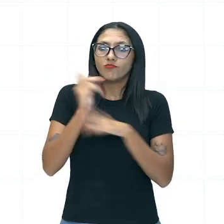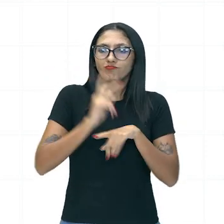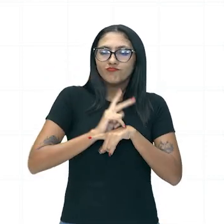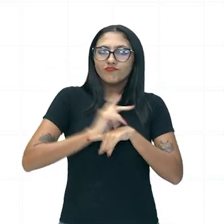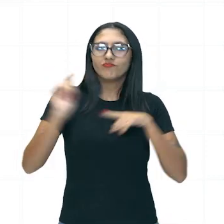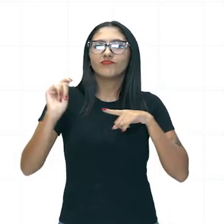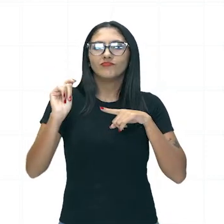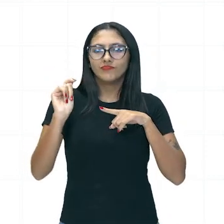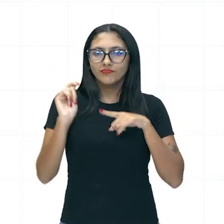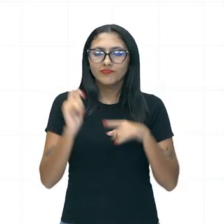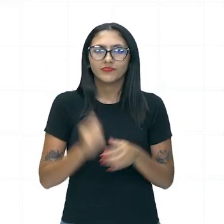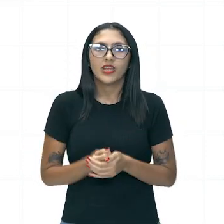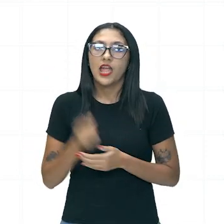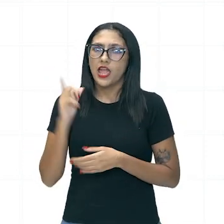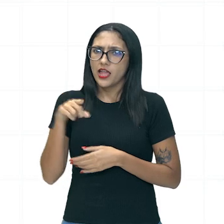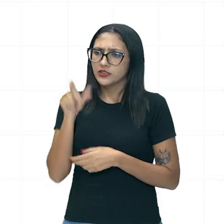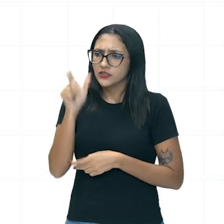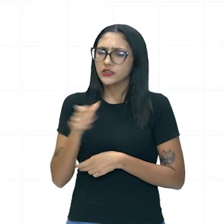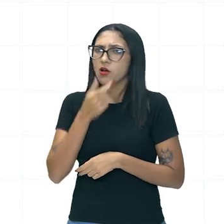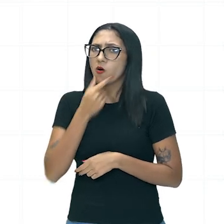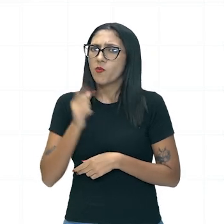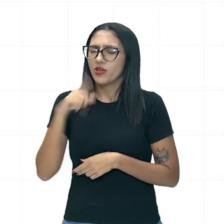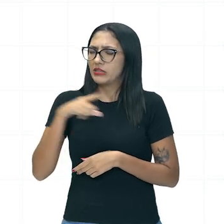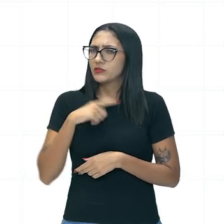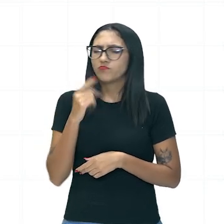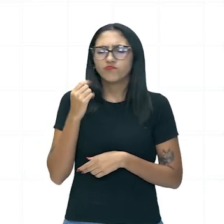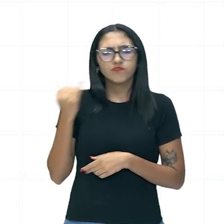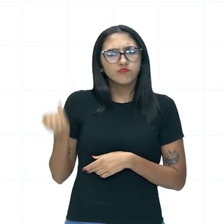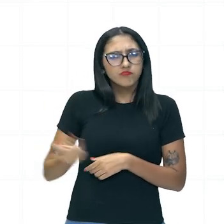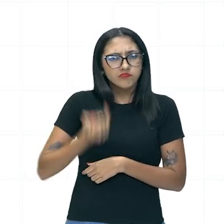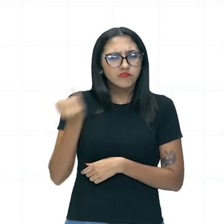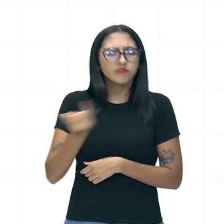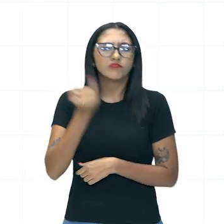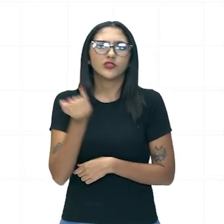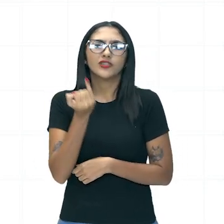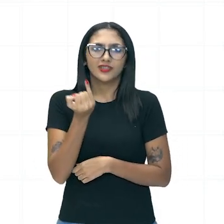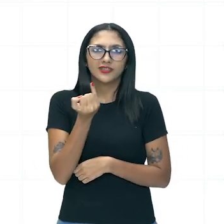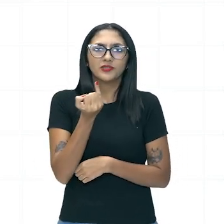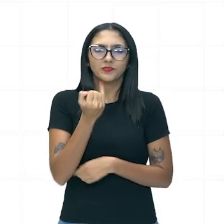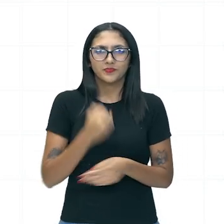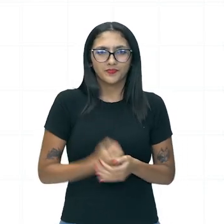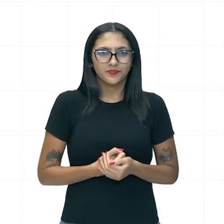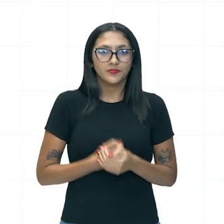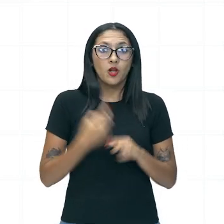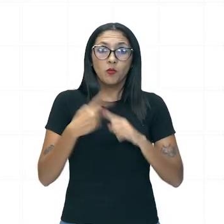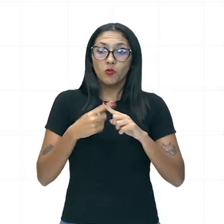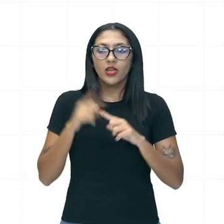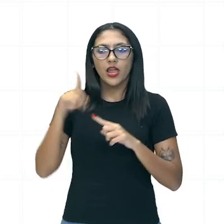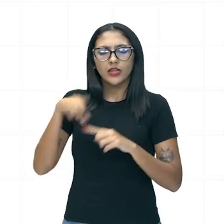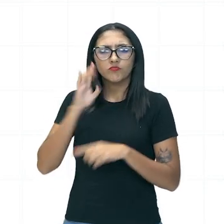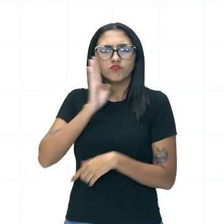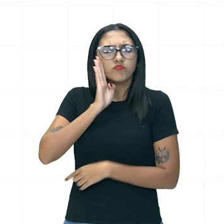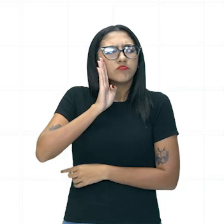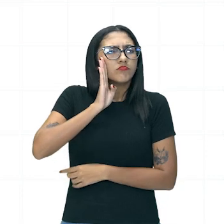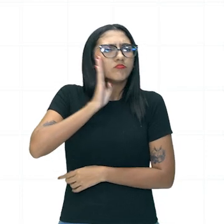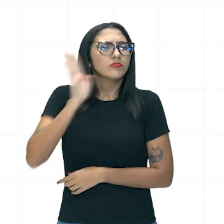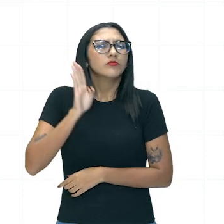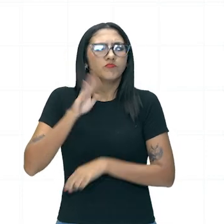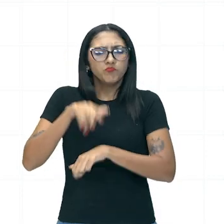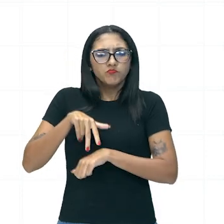super importante para a origem do rugby, justamente porque ele era o ator principal, né,